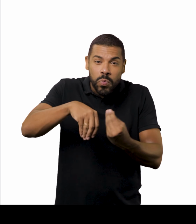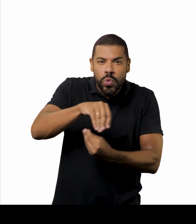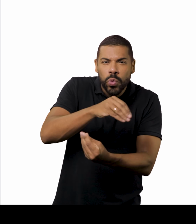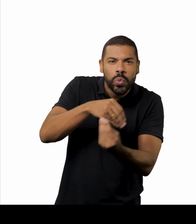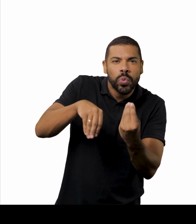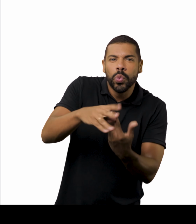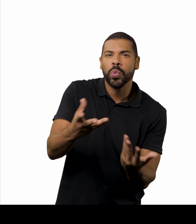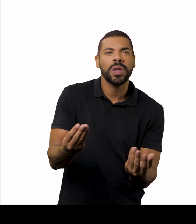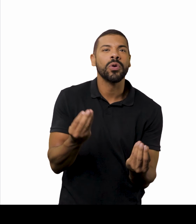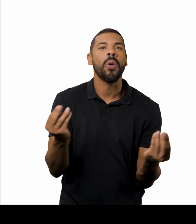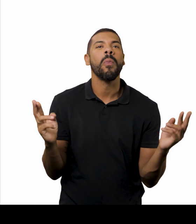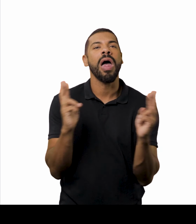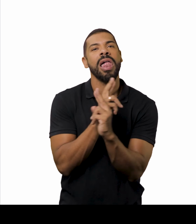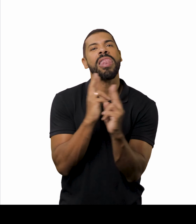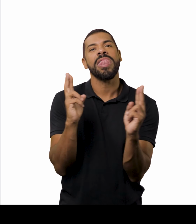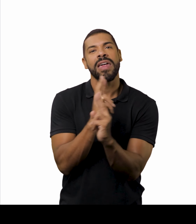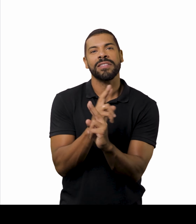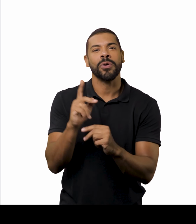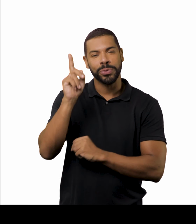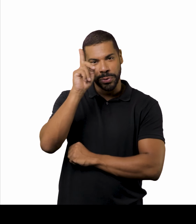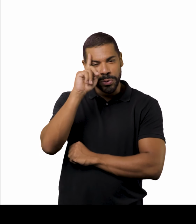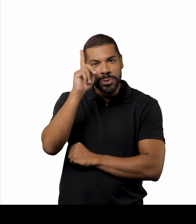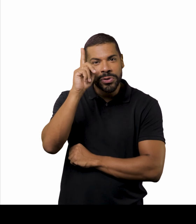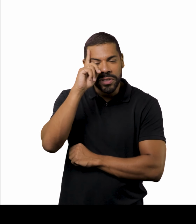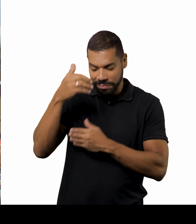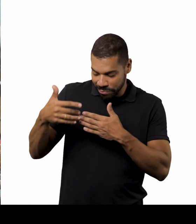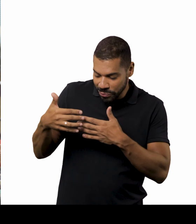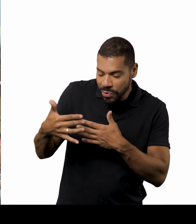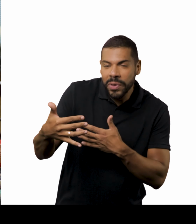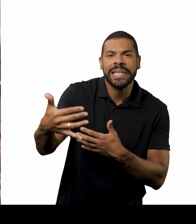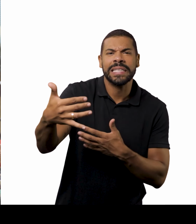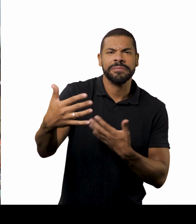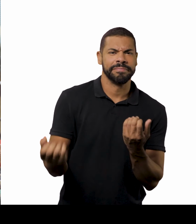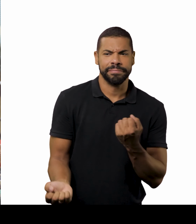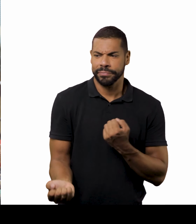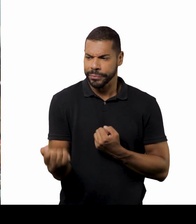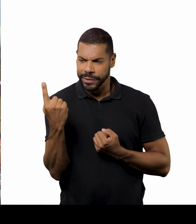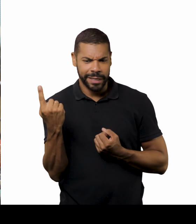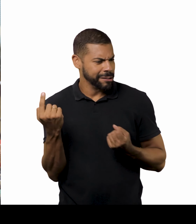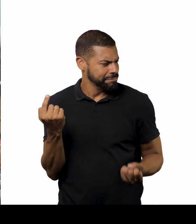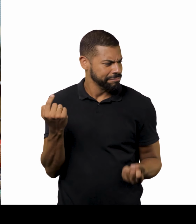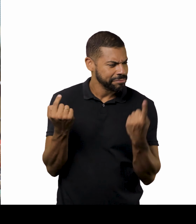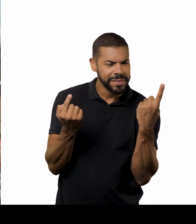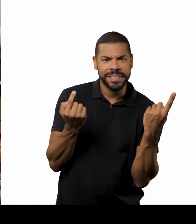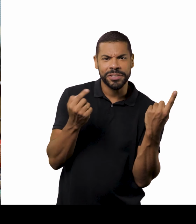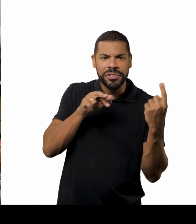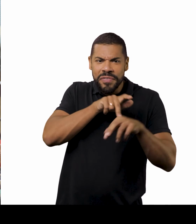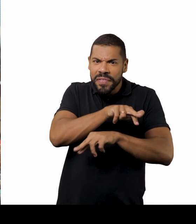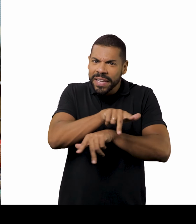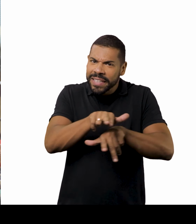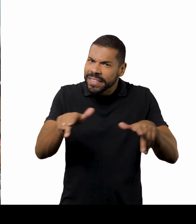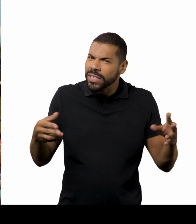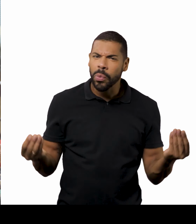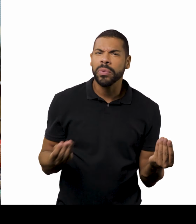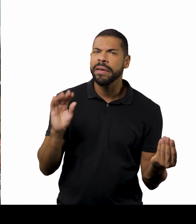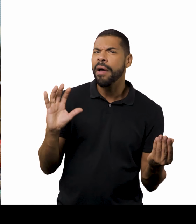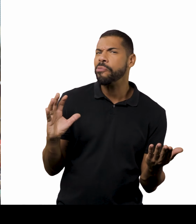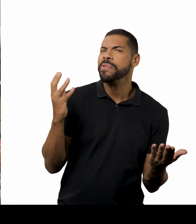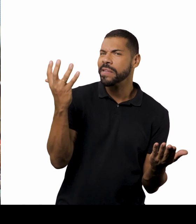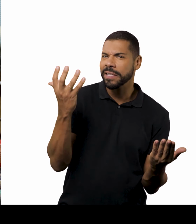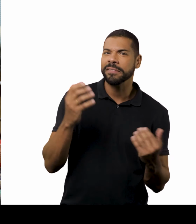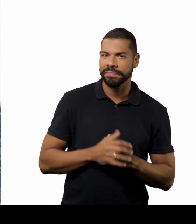ela aponta para um lugar da relação e da convivência, sabe? Um monte de coisa estranha e diferente. Cruzamento.